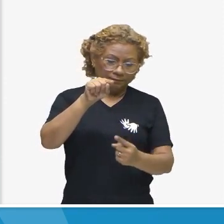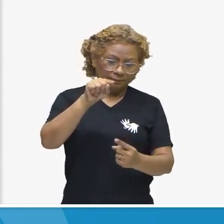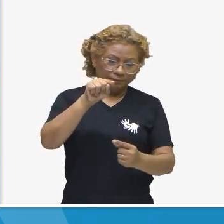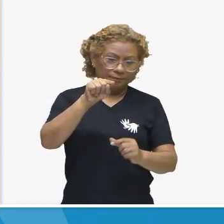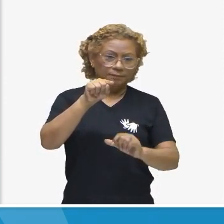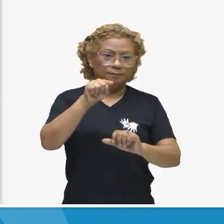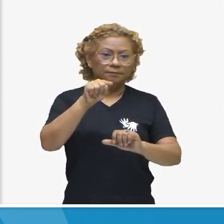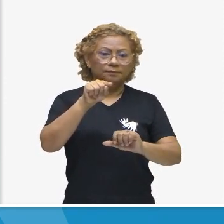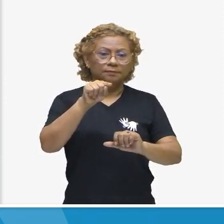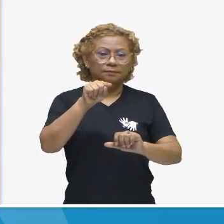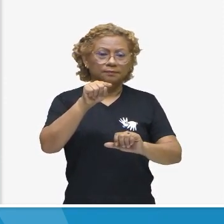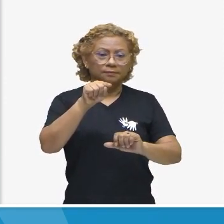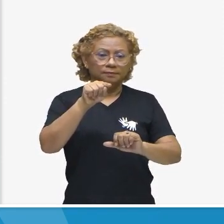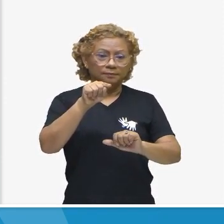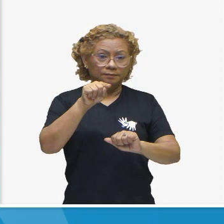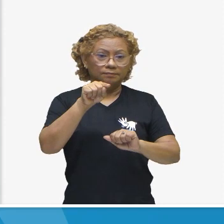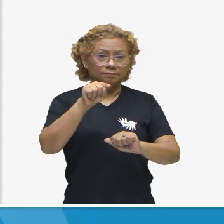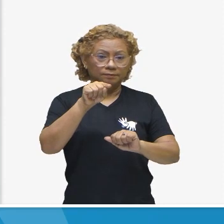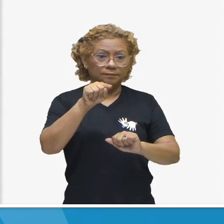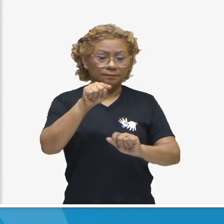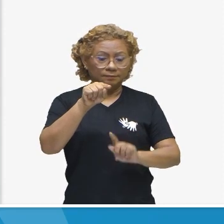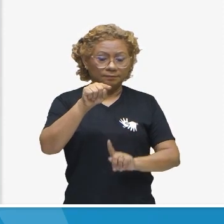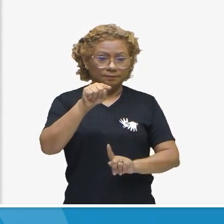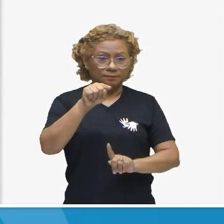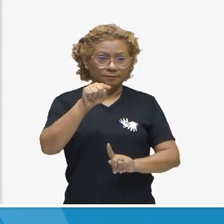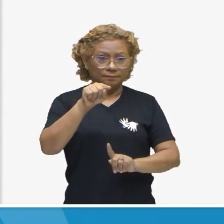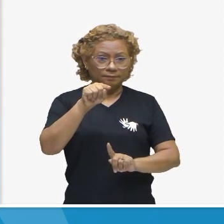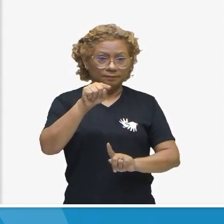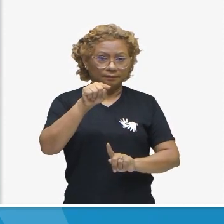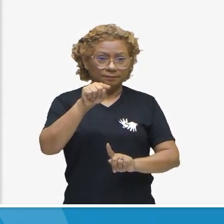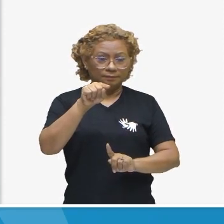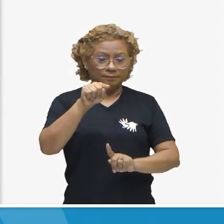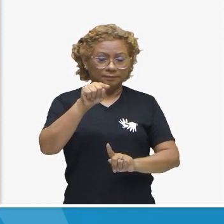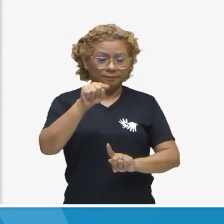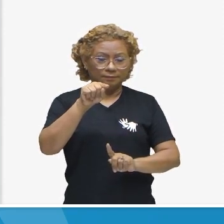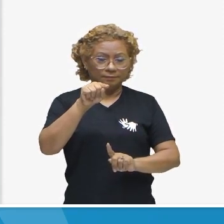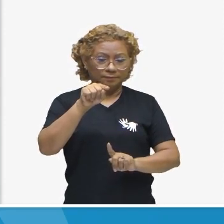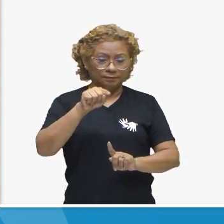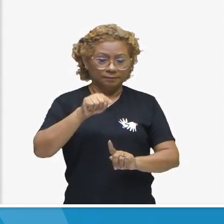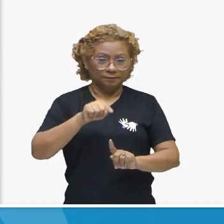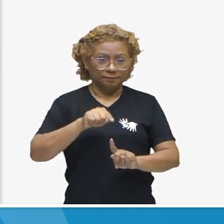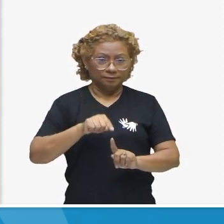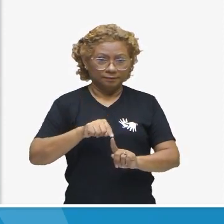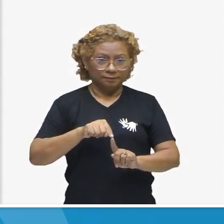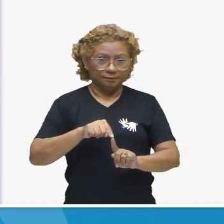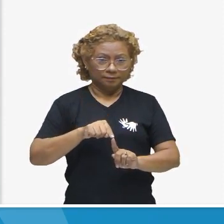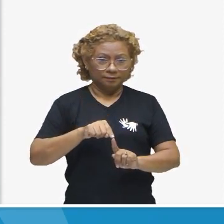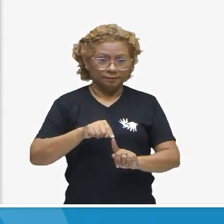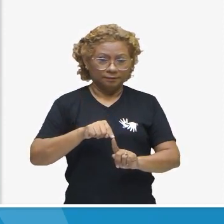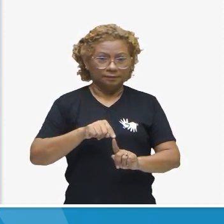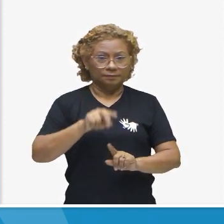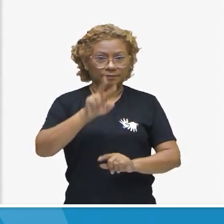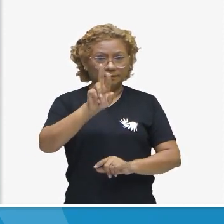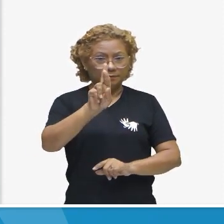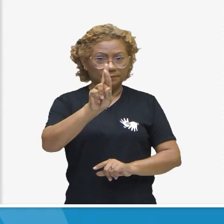ponto A, correspondente à interseção da reta R,